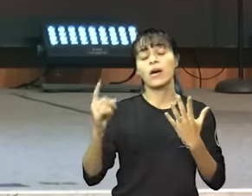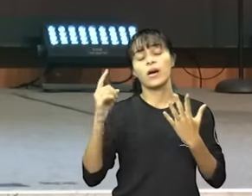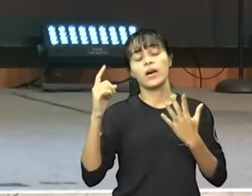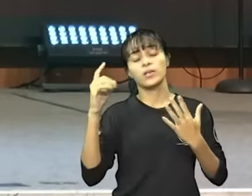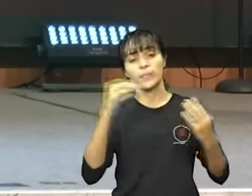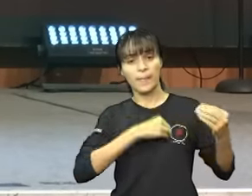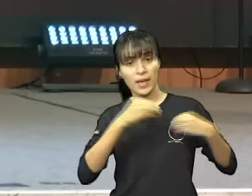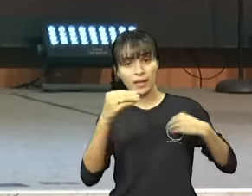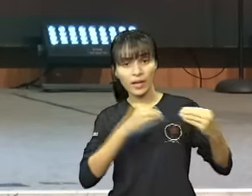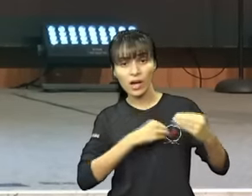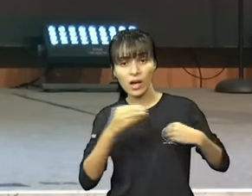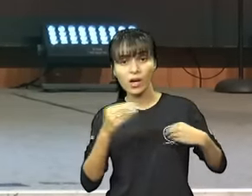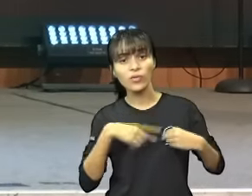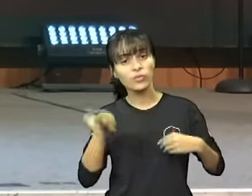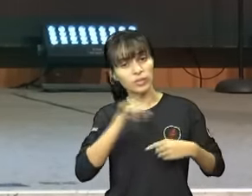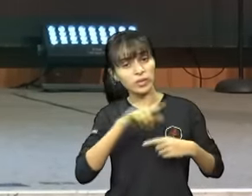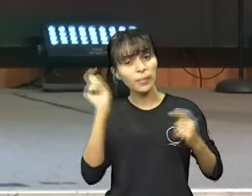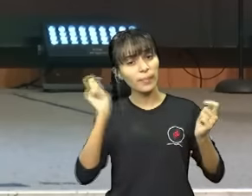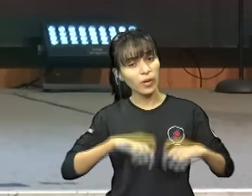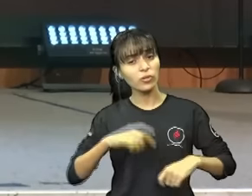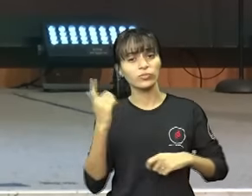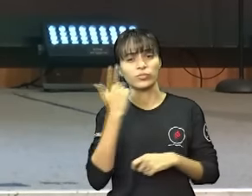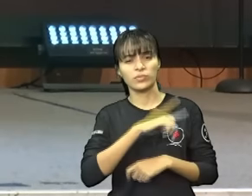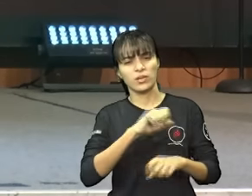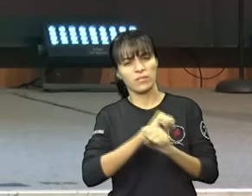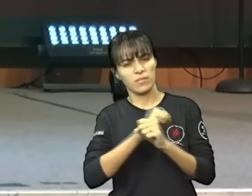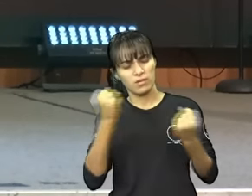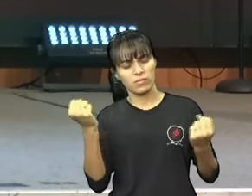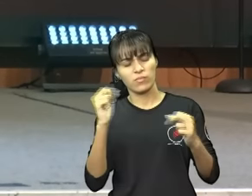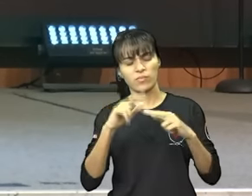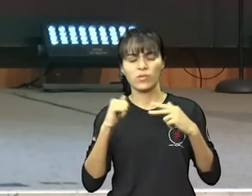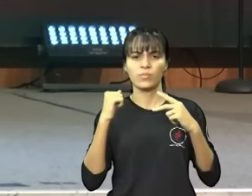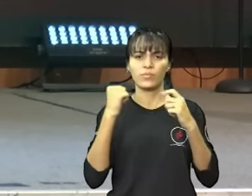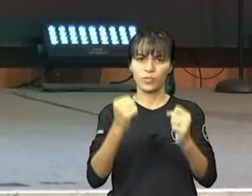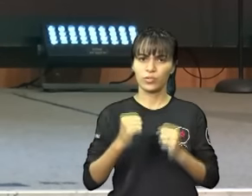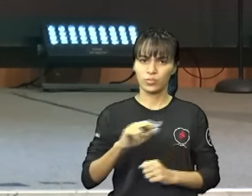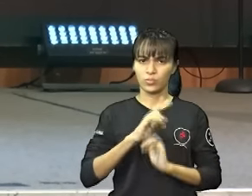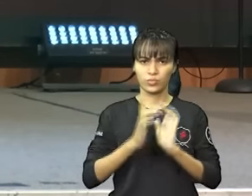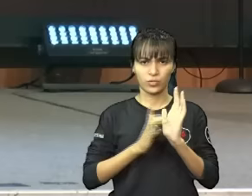você pode ser liberto pelo poder do Evangelho de Jesus